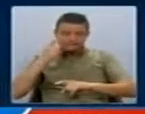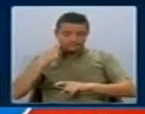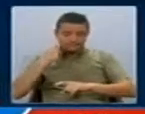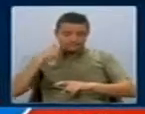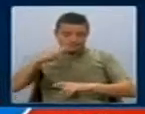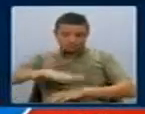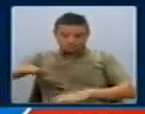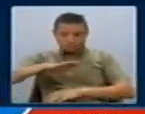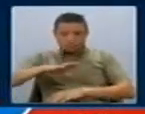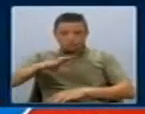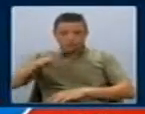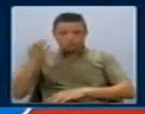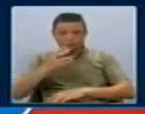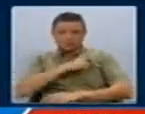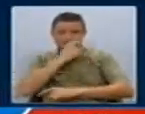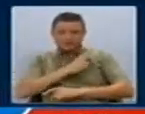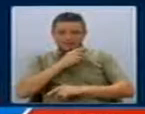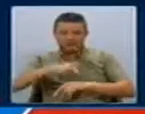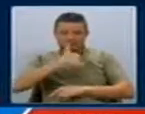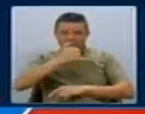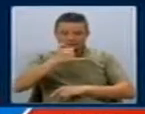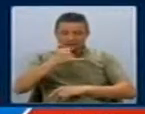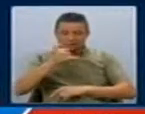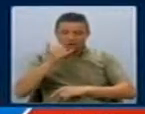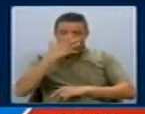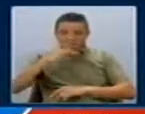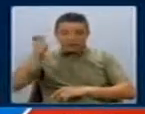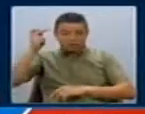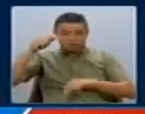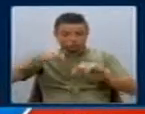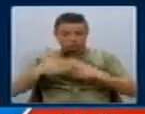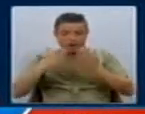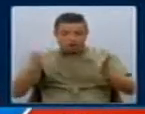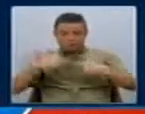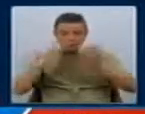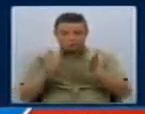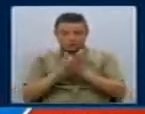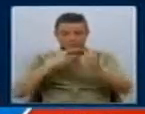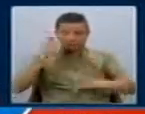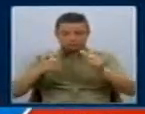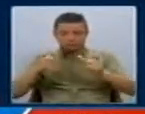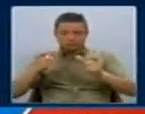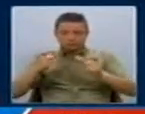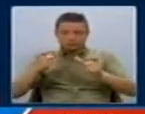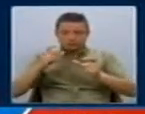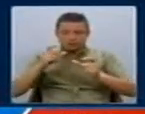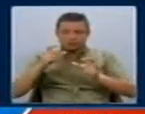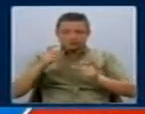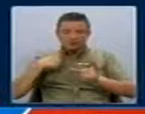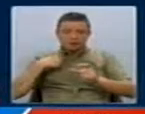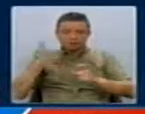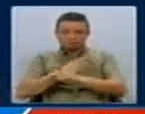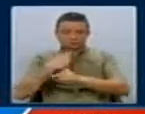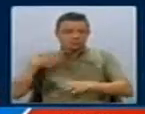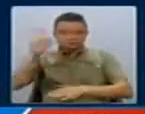o Centro de Astrofísica da Universidade do Porto comemora hoje 25 anos e abre as portas a toda a população para sessões do planetário que são gratuitas, atividades que também